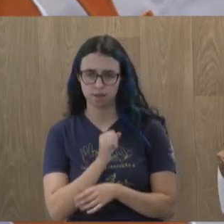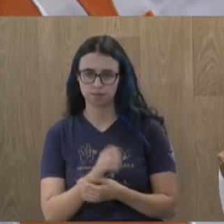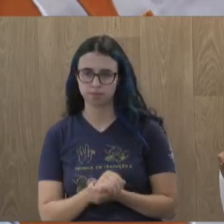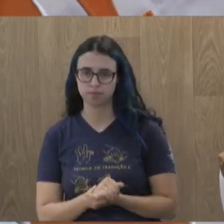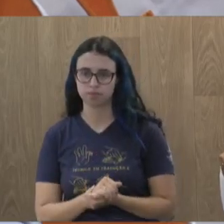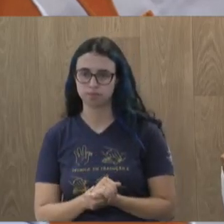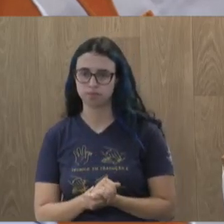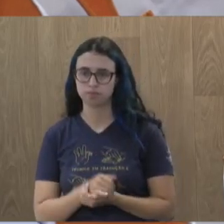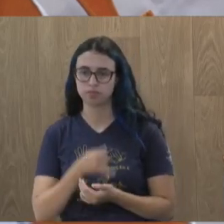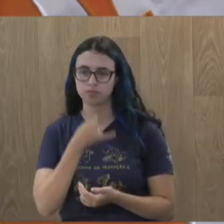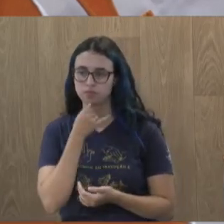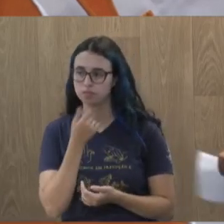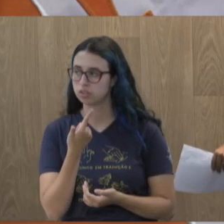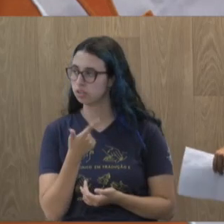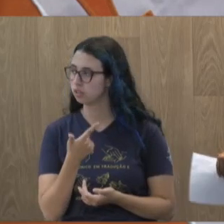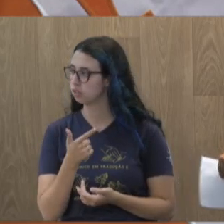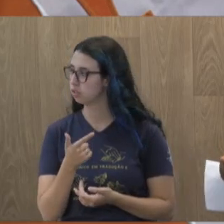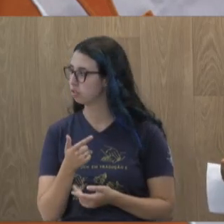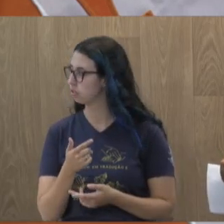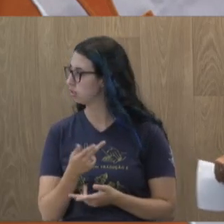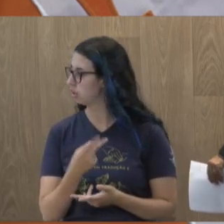Infelizmente, a gente está sem quórum, pessoal.